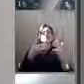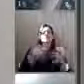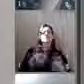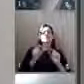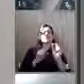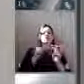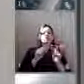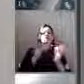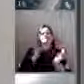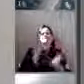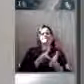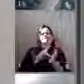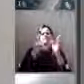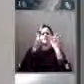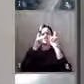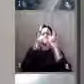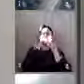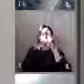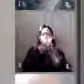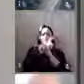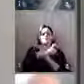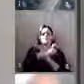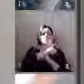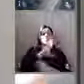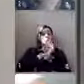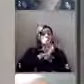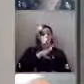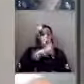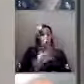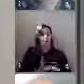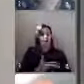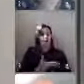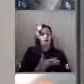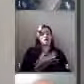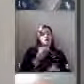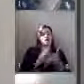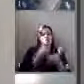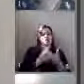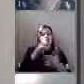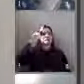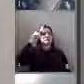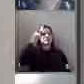é difícil fazer, empreender, ter a coragem de fazer um dicionário, porque